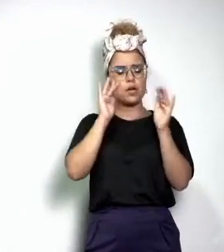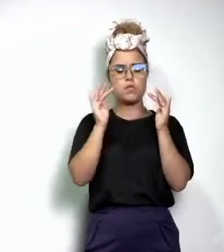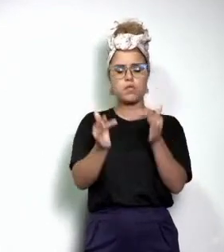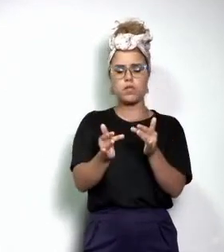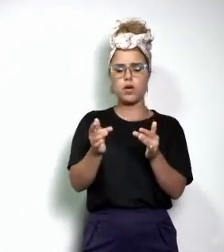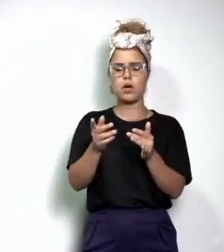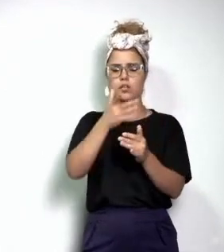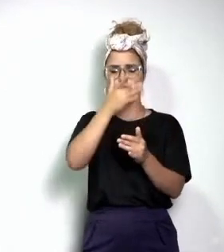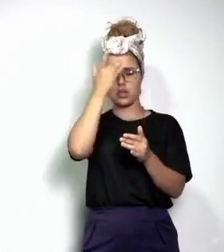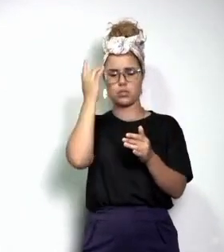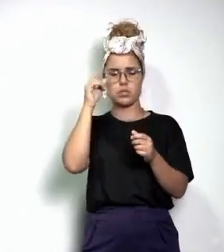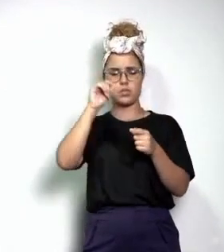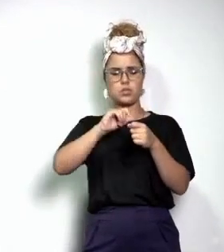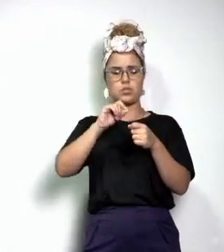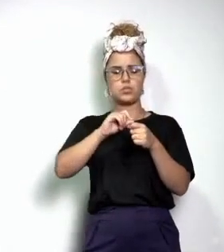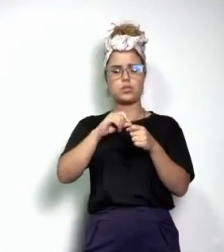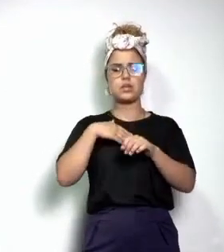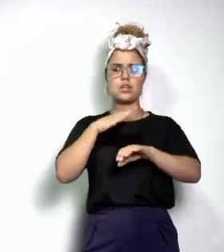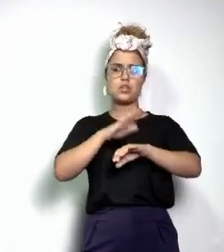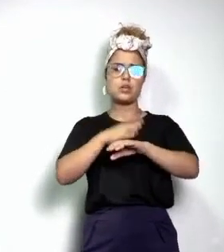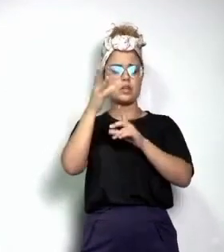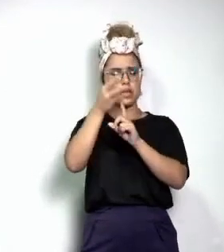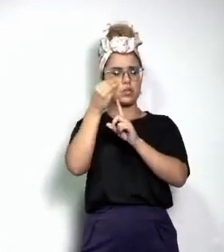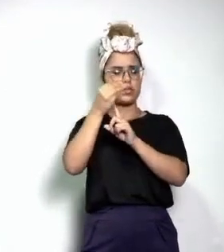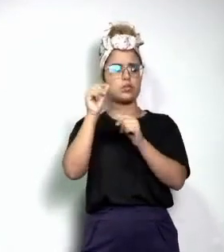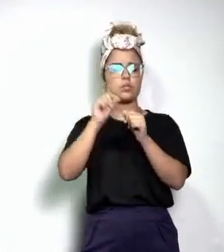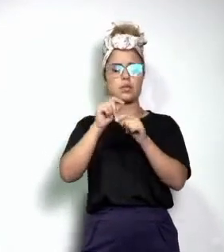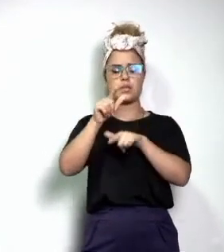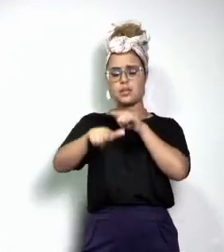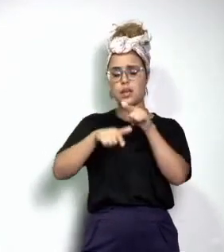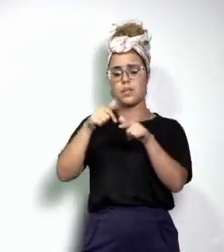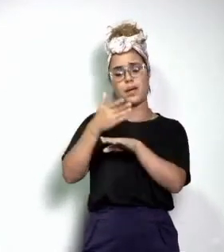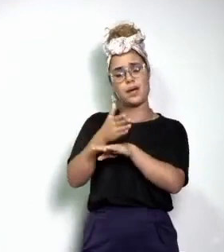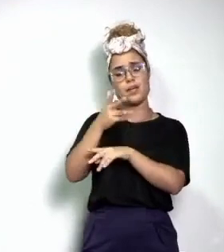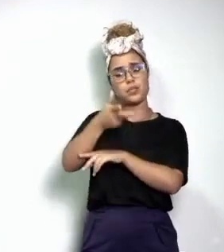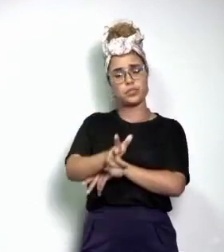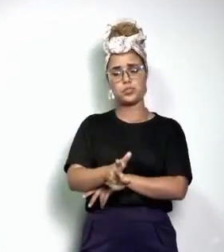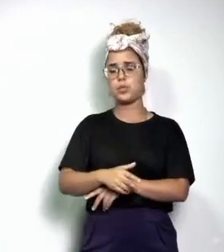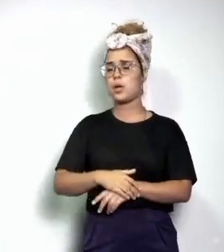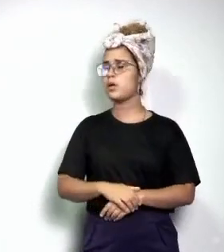assim, dos atores para poder lidar com a atuação na sequência.